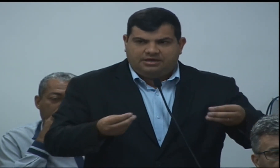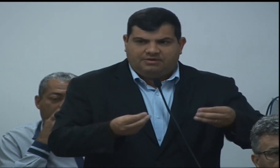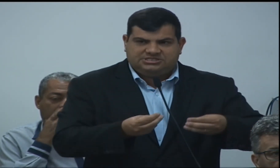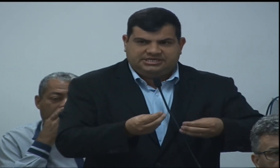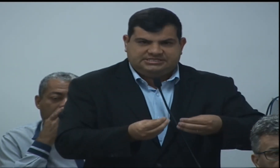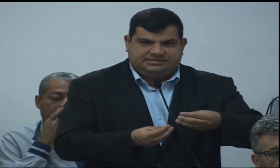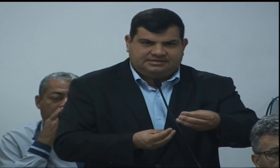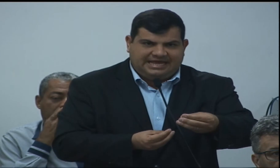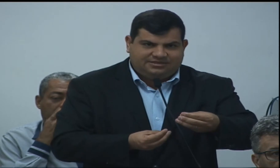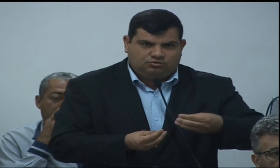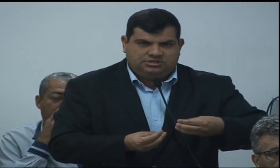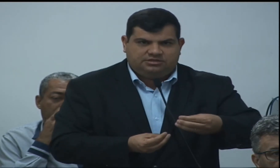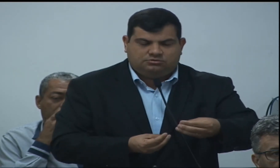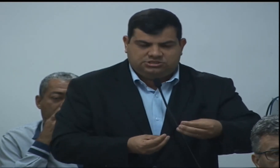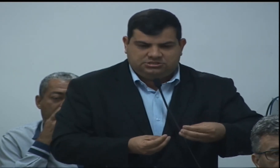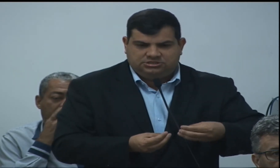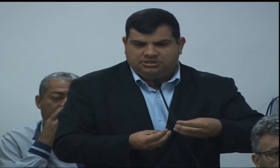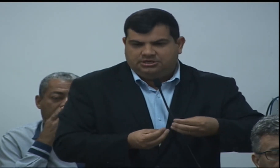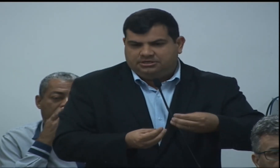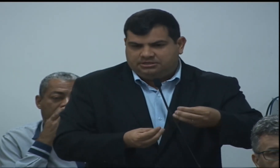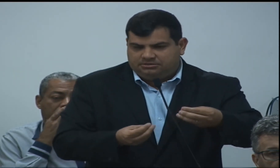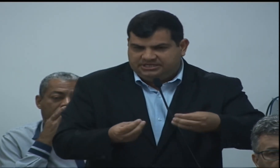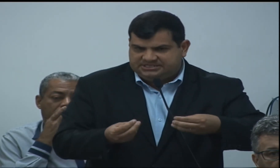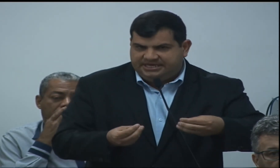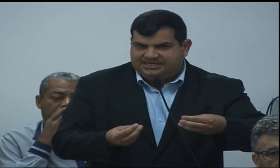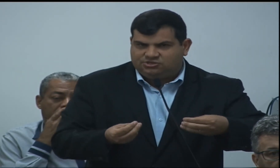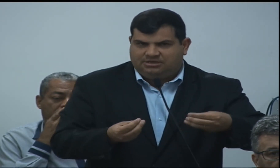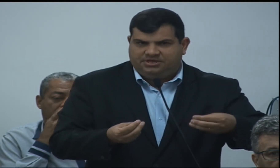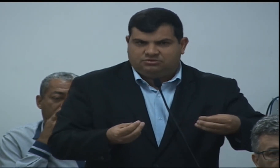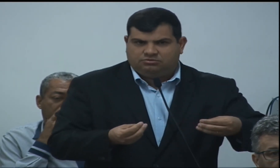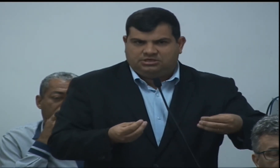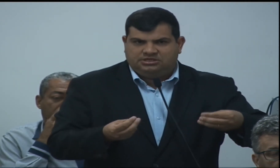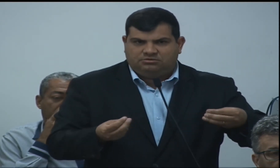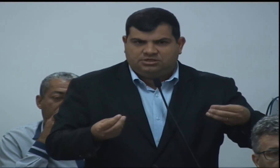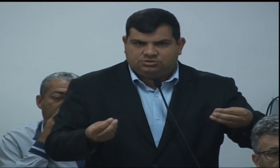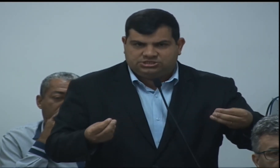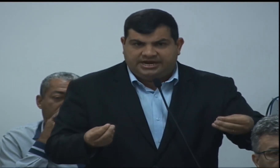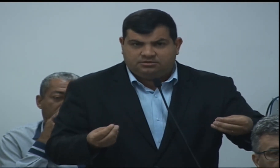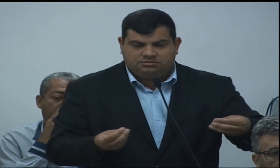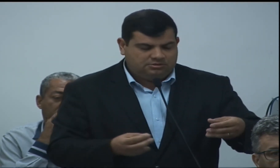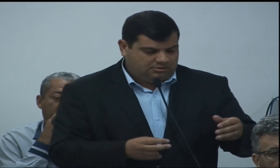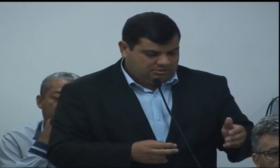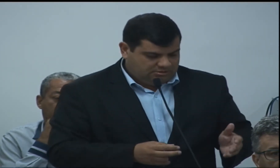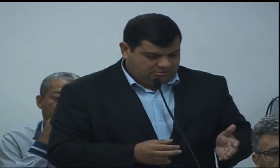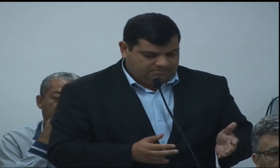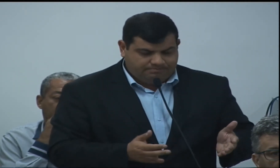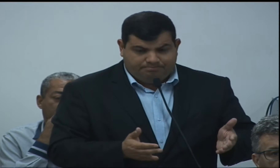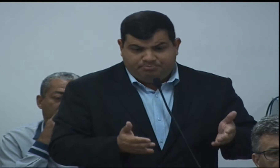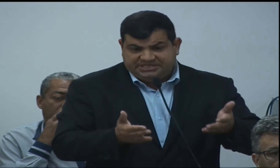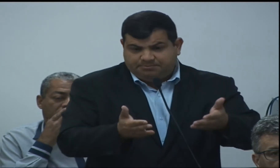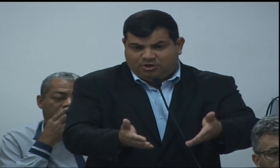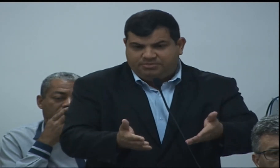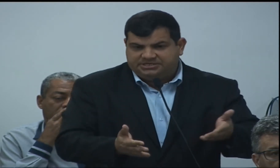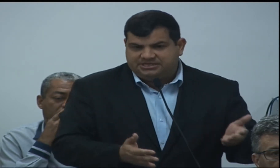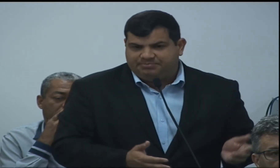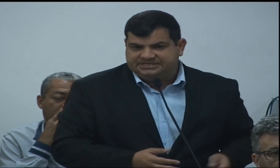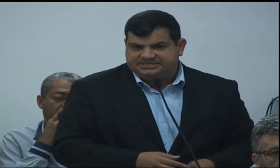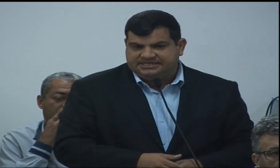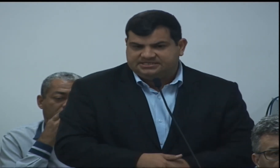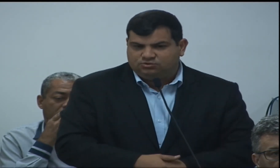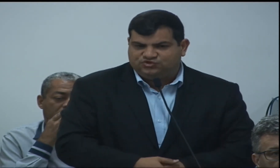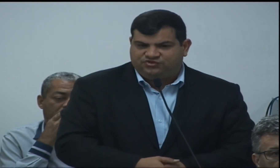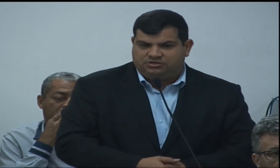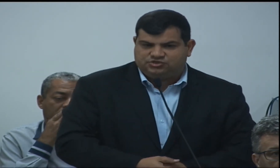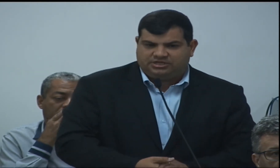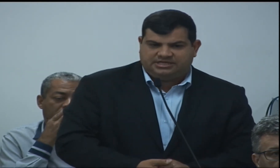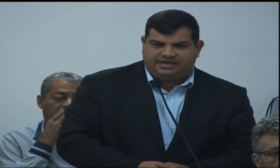Então, eu acho que esse trato dentro desse relacionamento que não deu certo, principalmente na